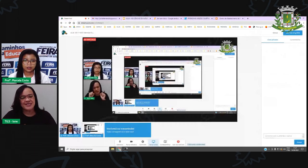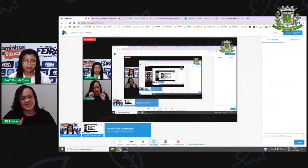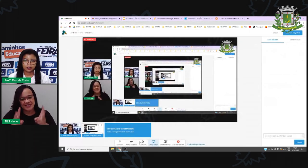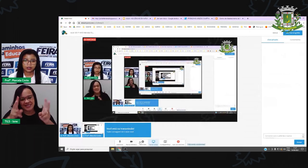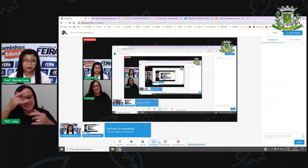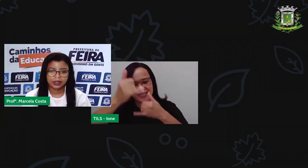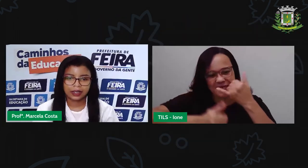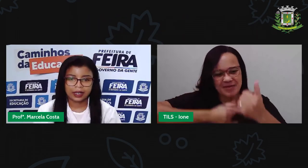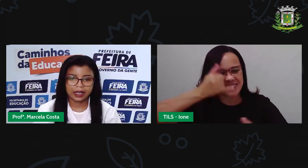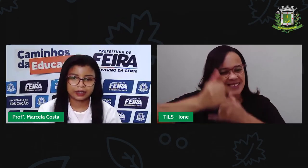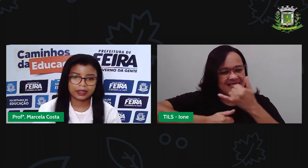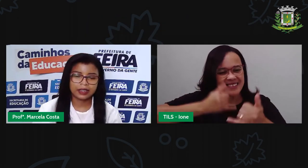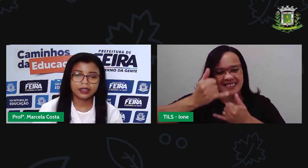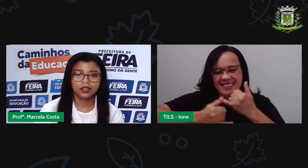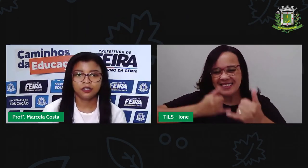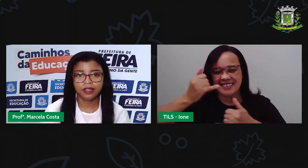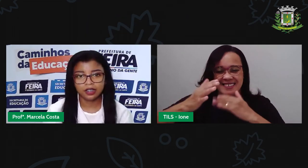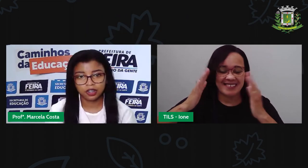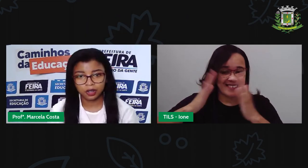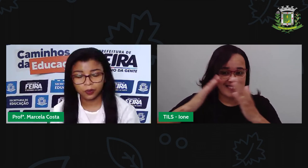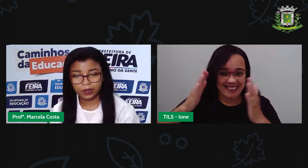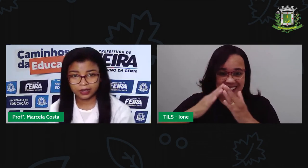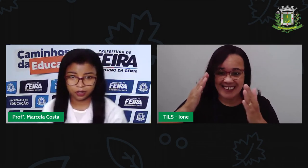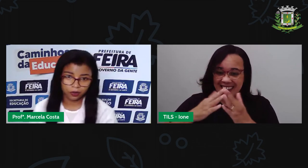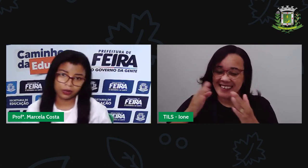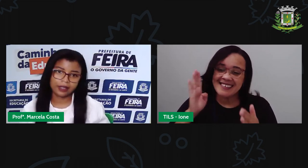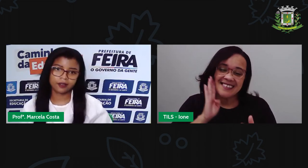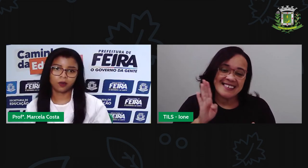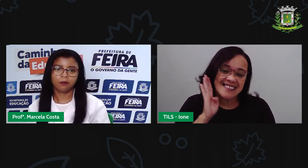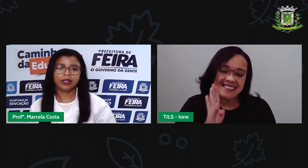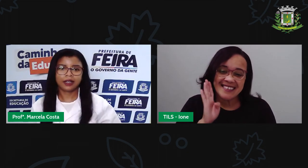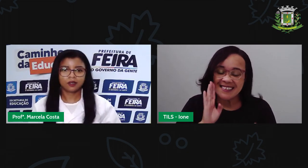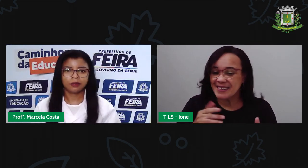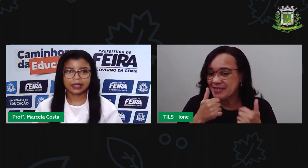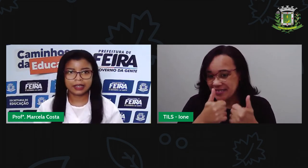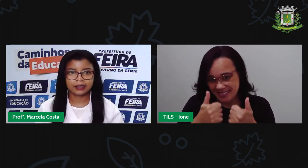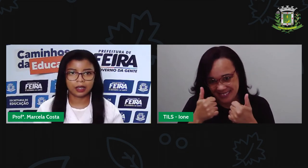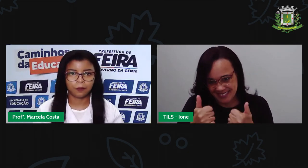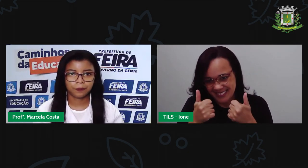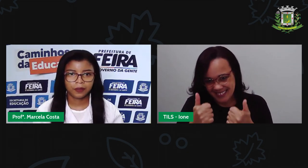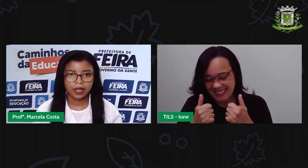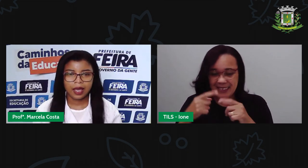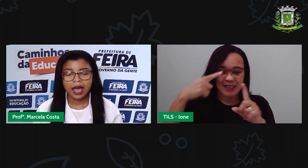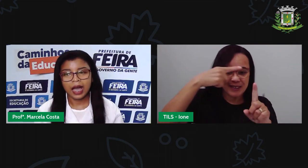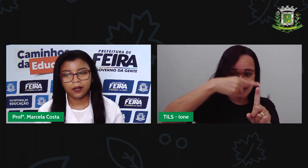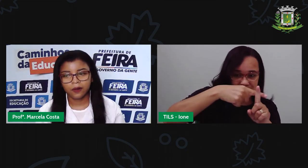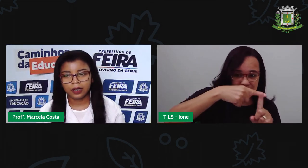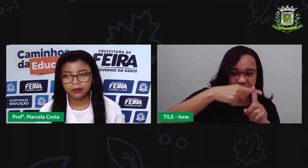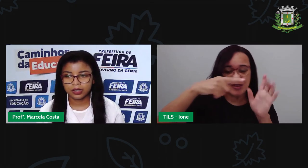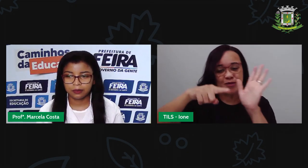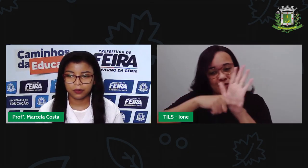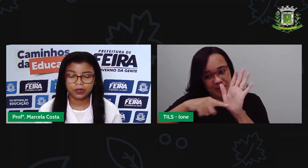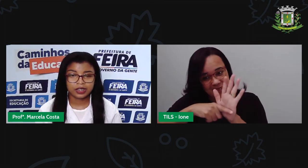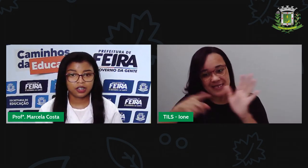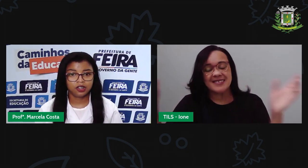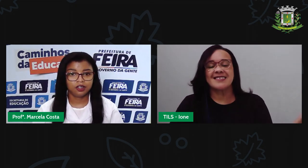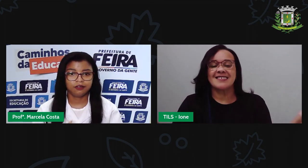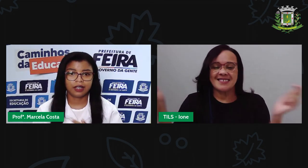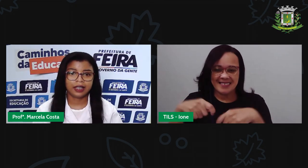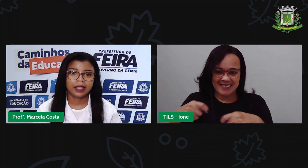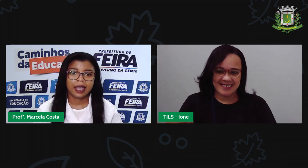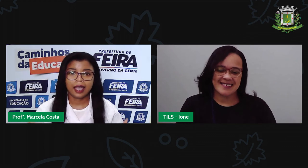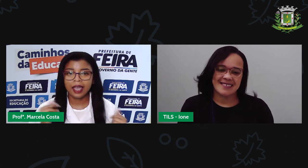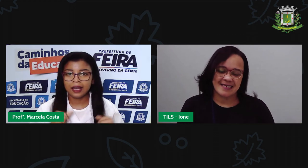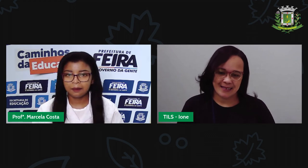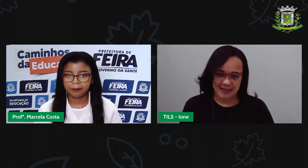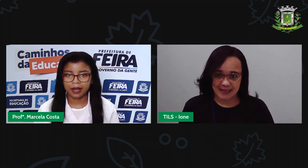brincando, jogando aí em casa e se divertindo com esse jogo da sombra e da filtração. Agora, meus amores, a gente